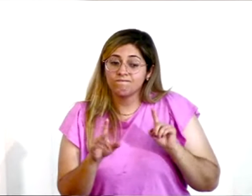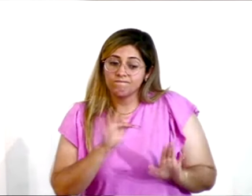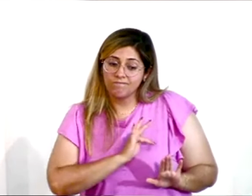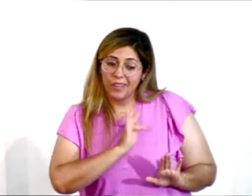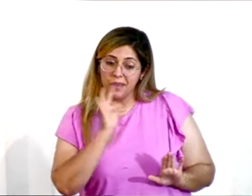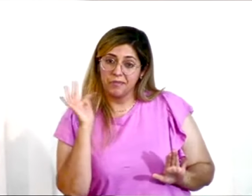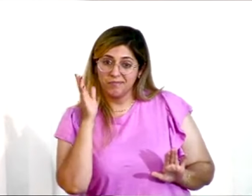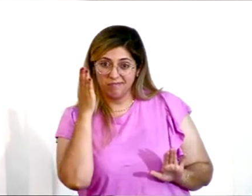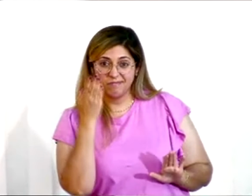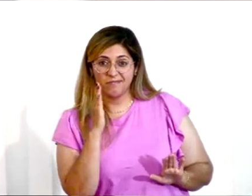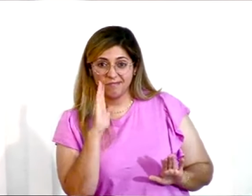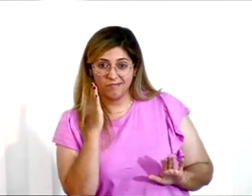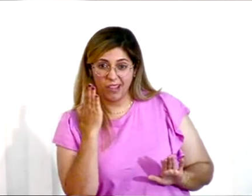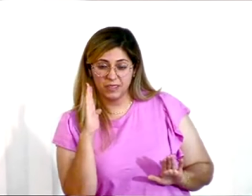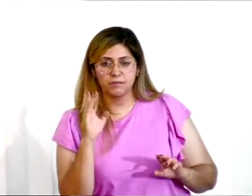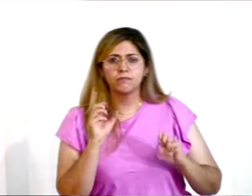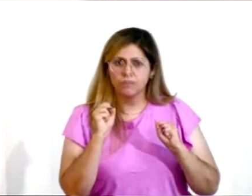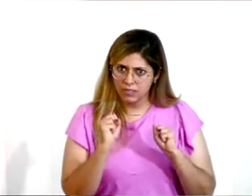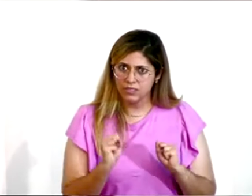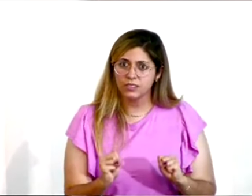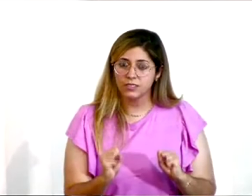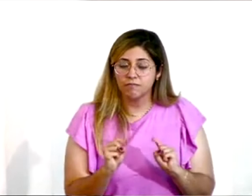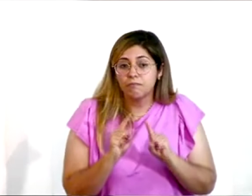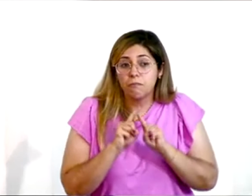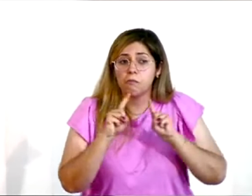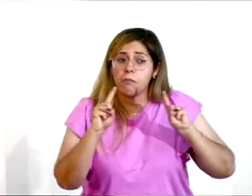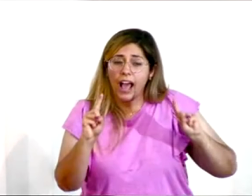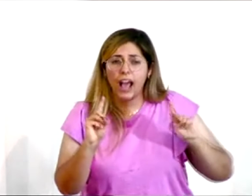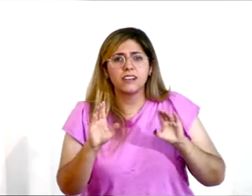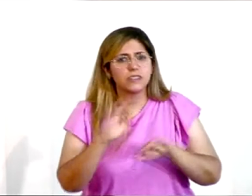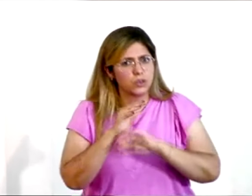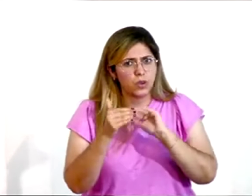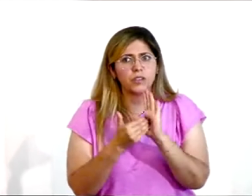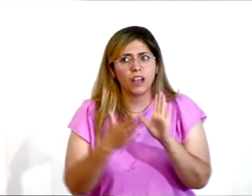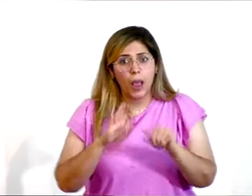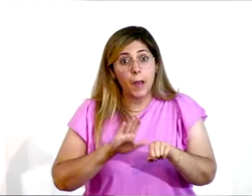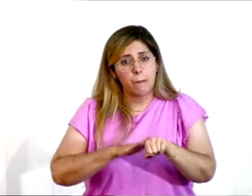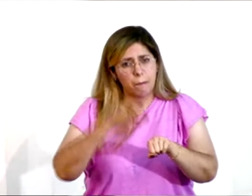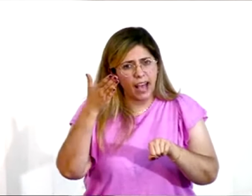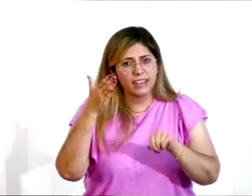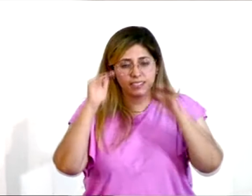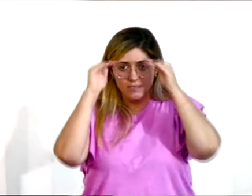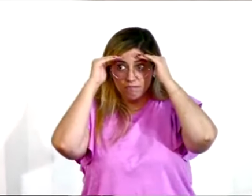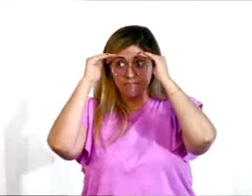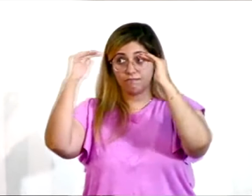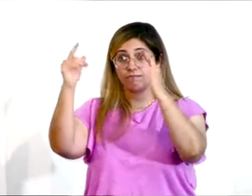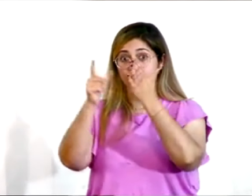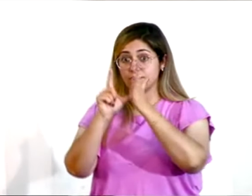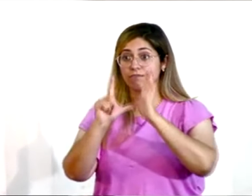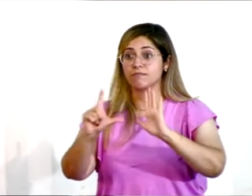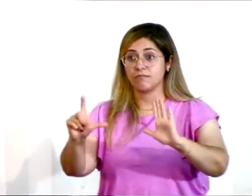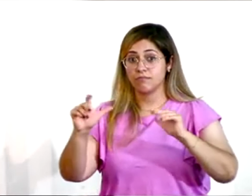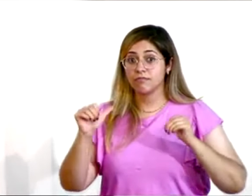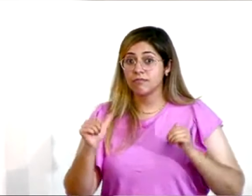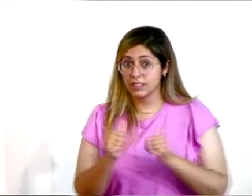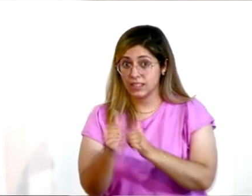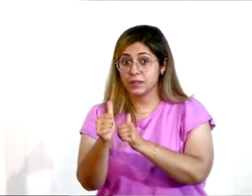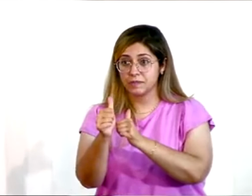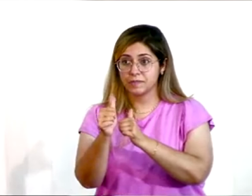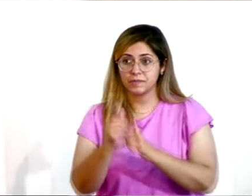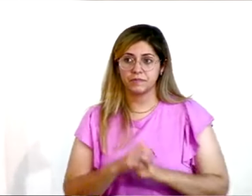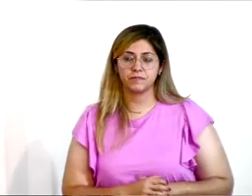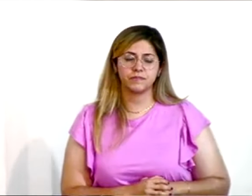também havia os que dedicavam-se totalmente a uma obediência estrita para agradarem a Deus com as